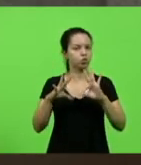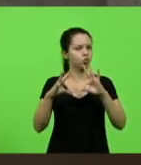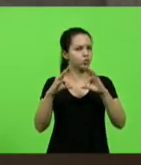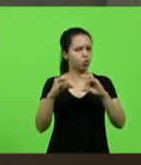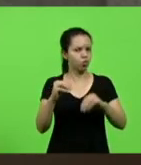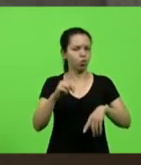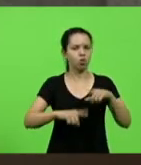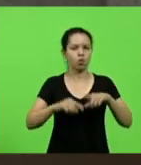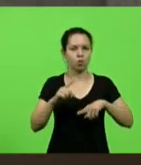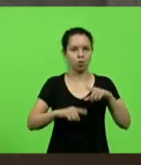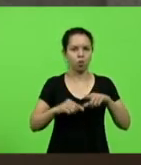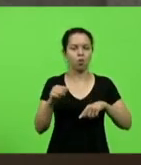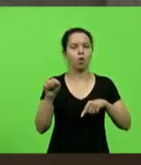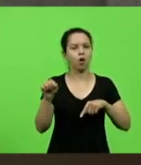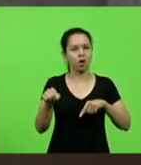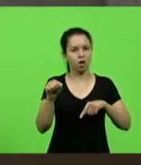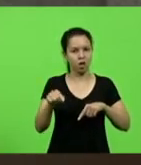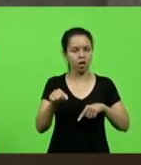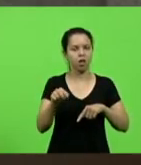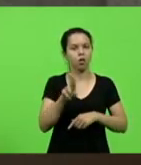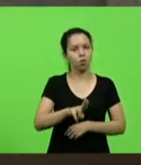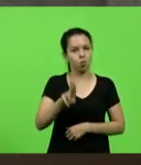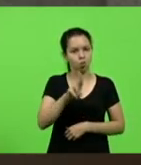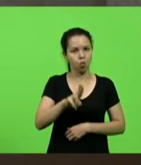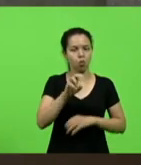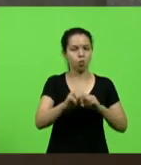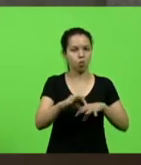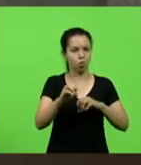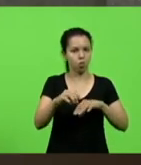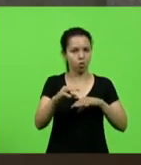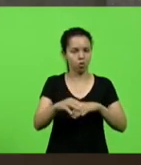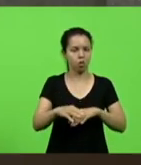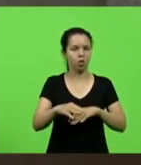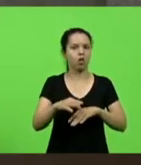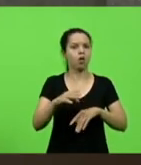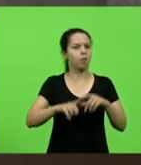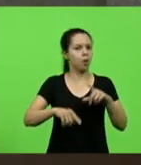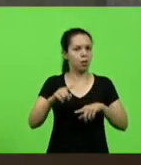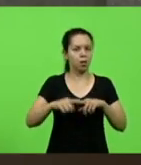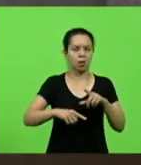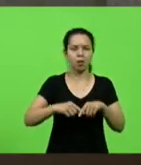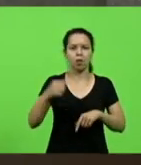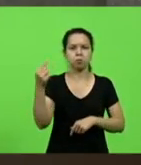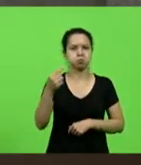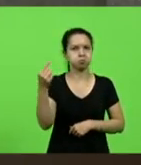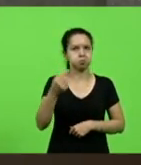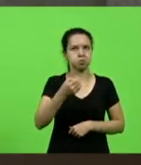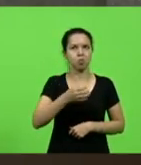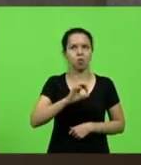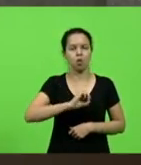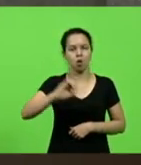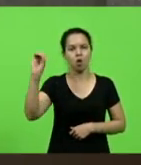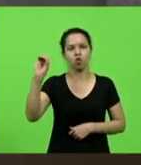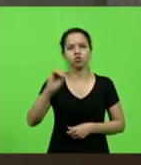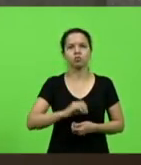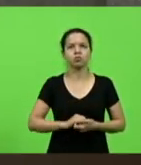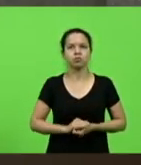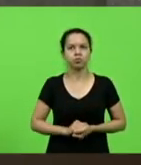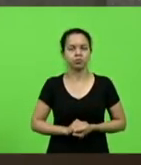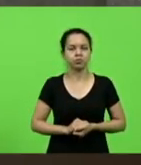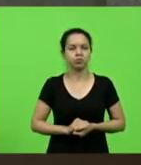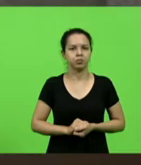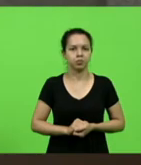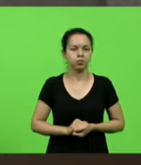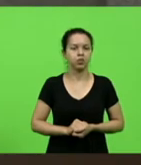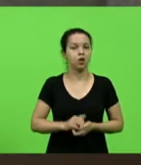ela estava ministrando, um material de primeira grandeza. Temos, como foi mencionado anteriormente, na história